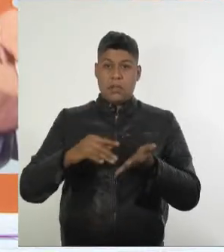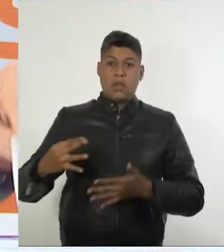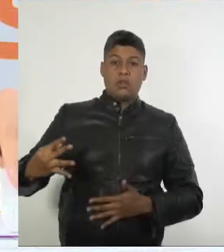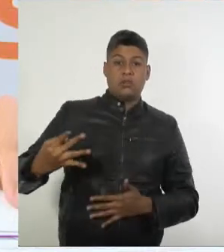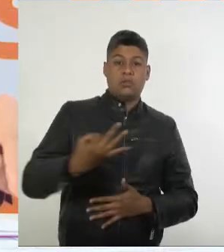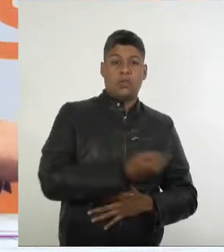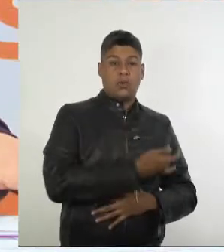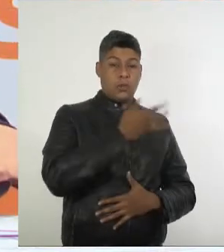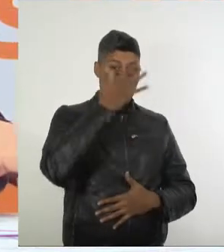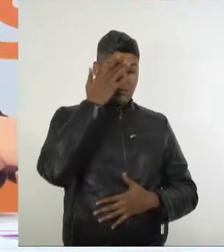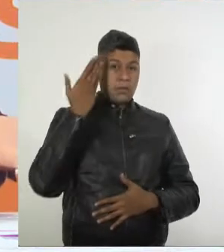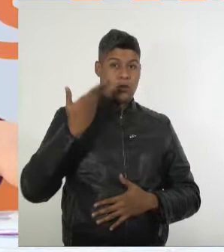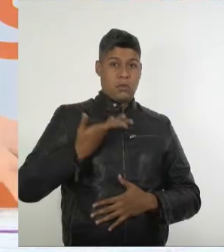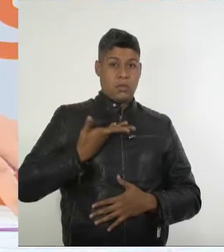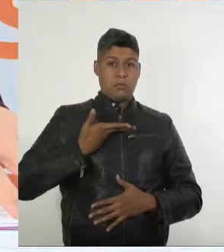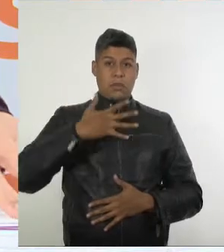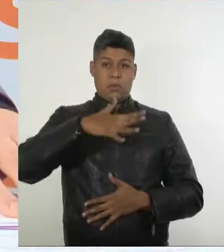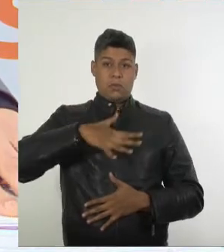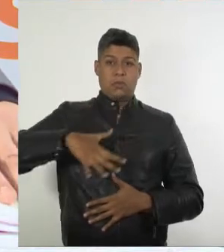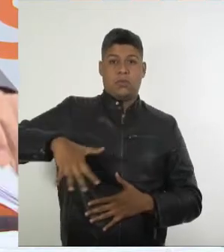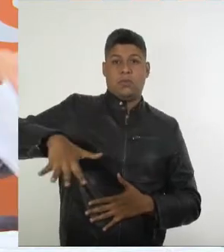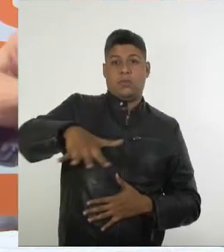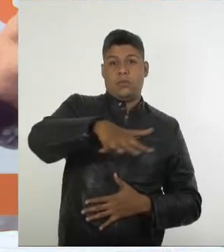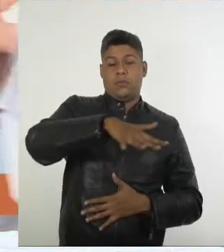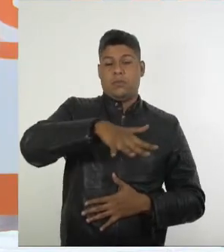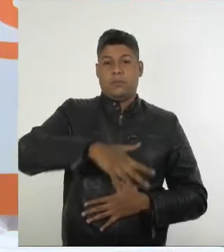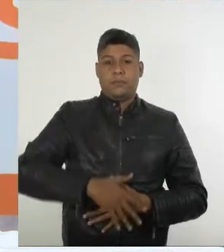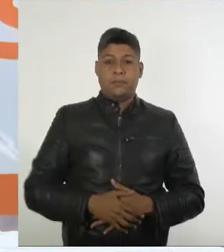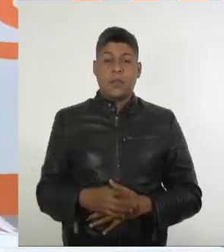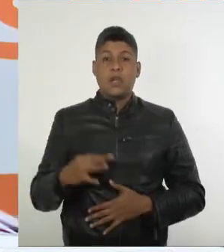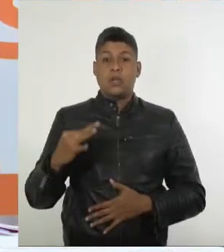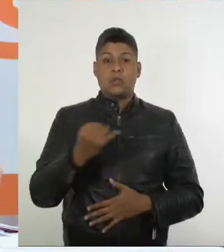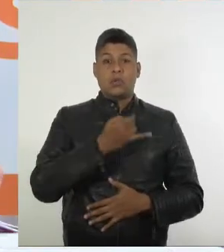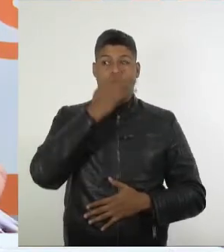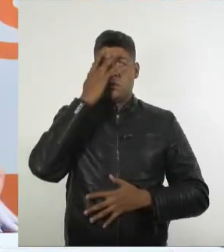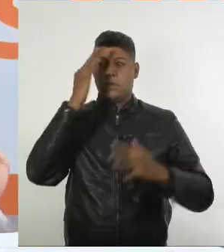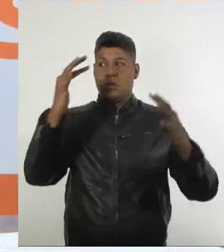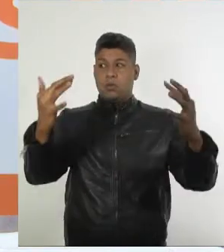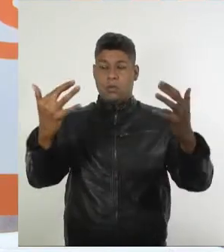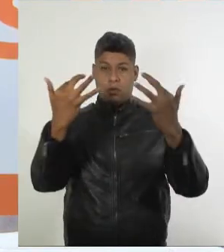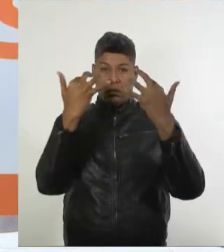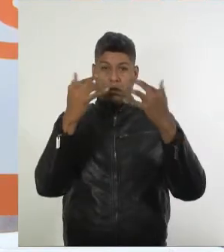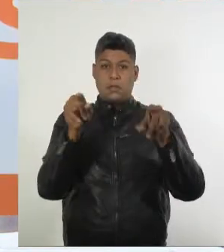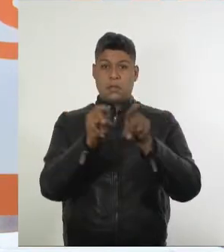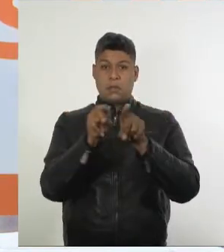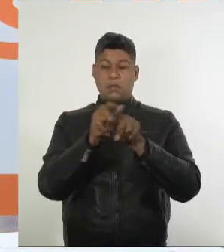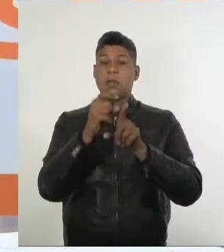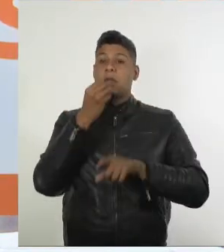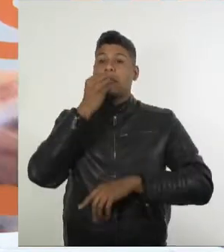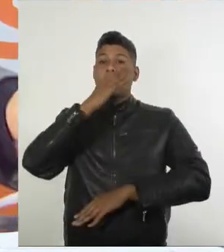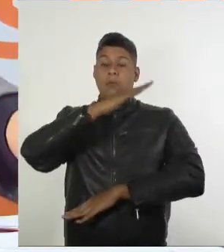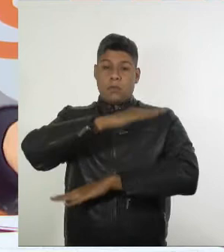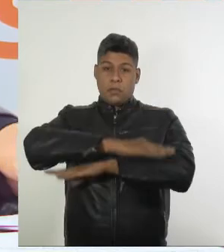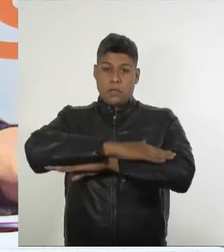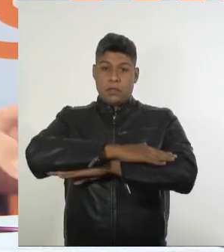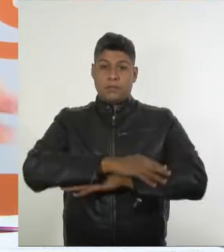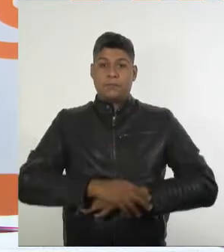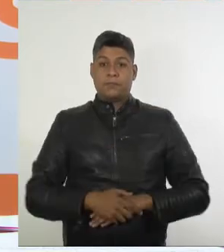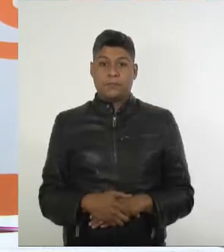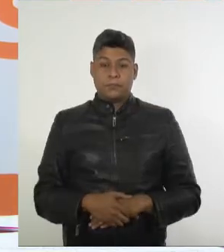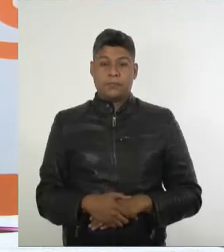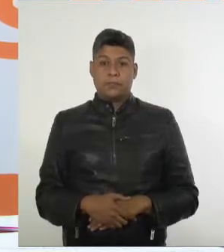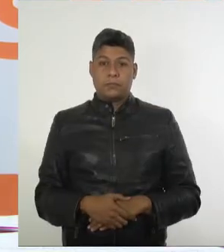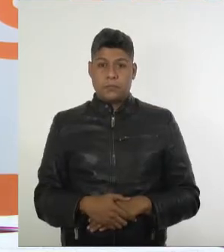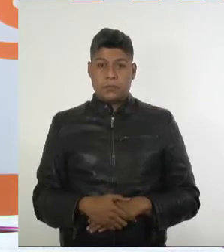todos os amigos da imprensa, todos que nos assistem, muito boa tarde. Hoje vamos